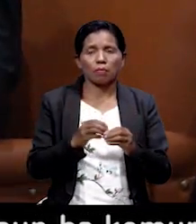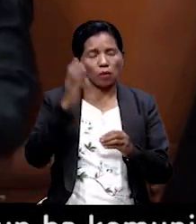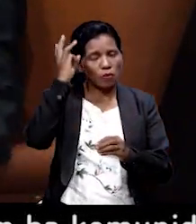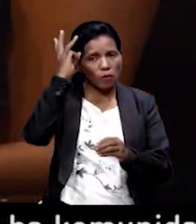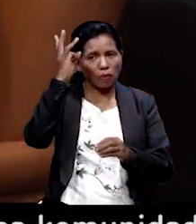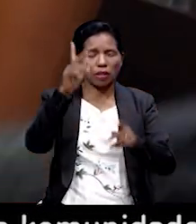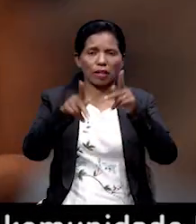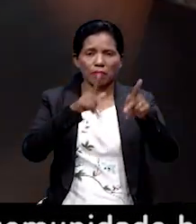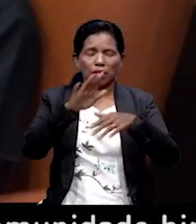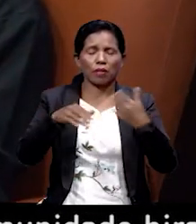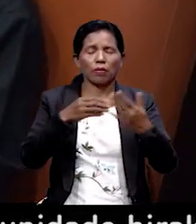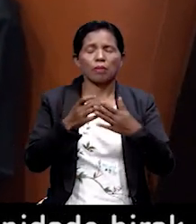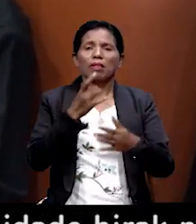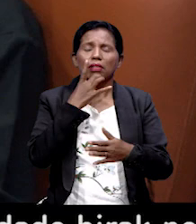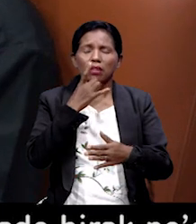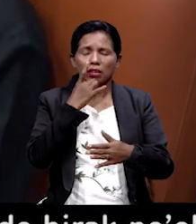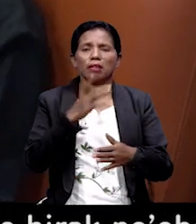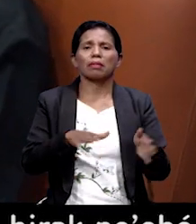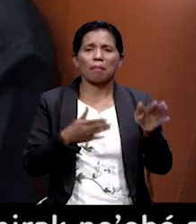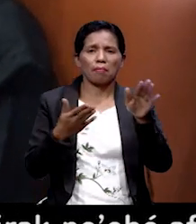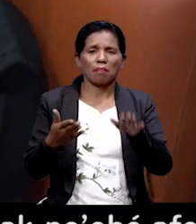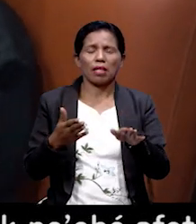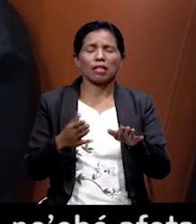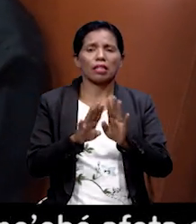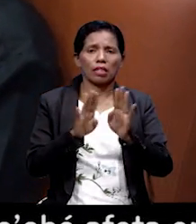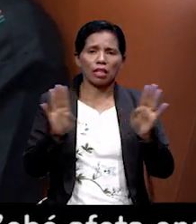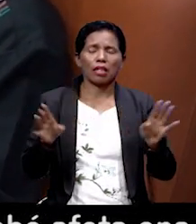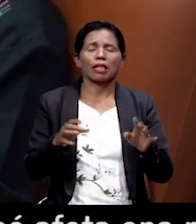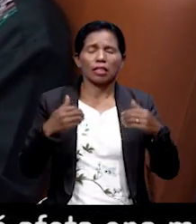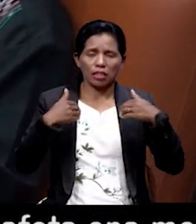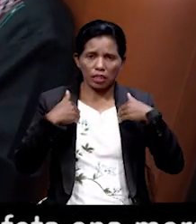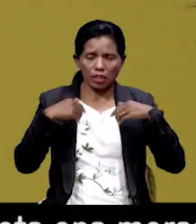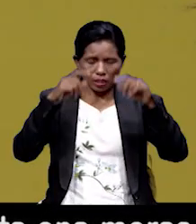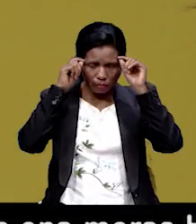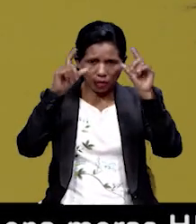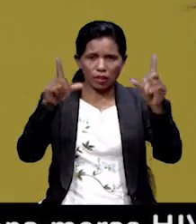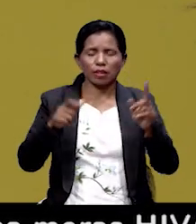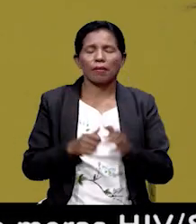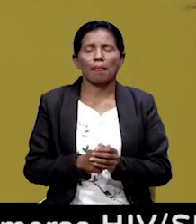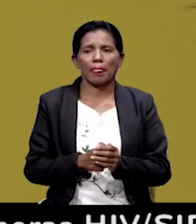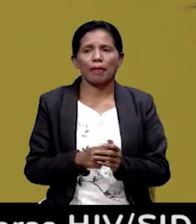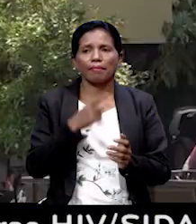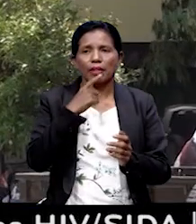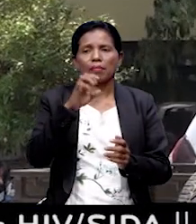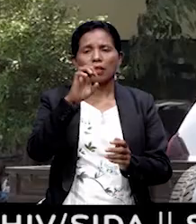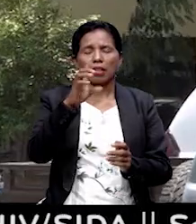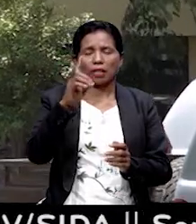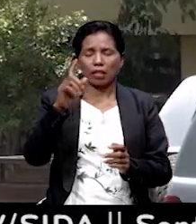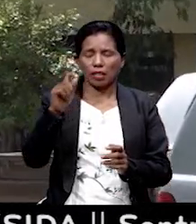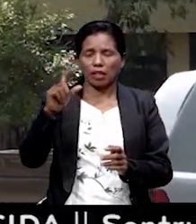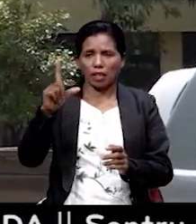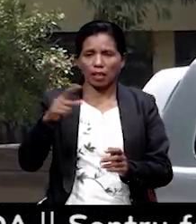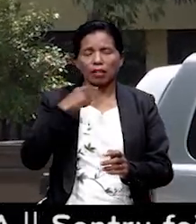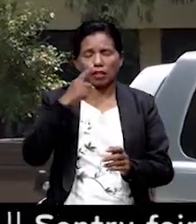a eletricidade, neve da la ruma, matelacan e território nacional. Paulo Silva afirma, EDTL, EP, e o problema barak, neve